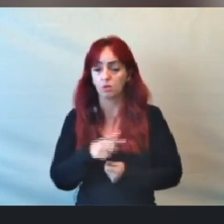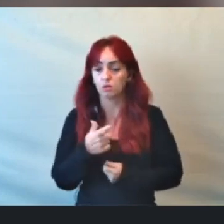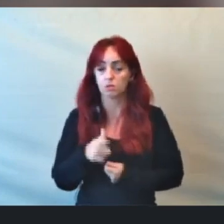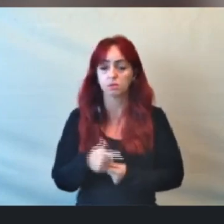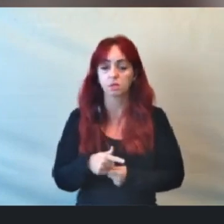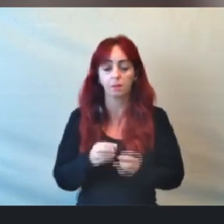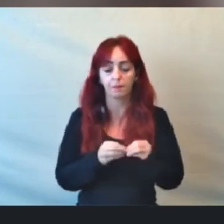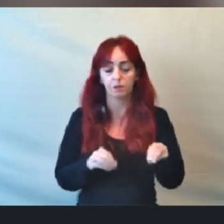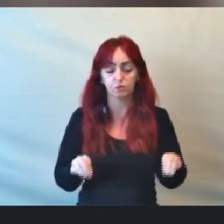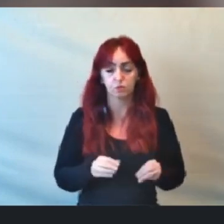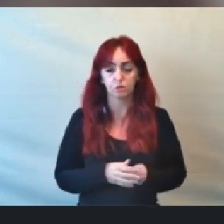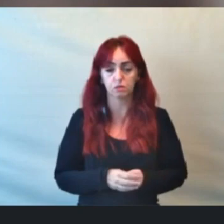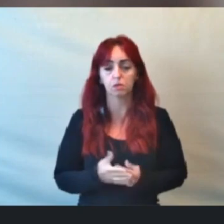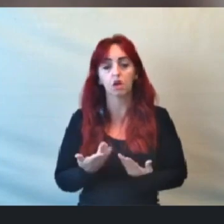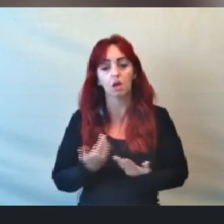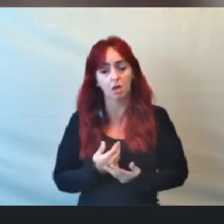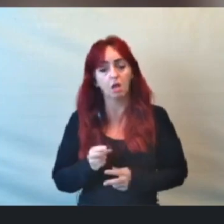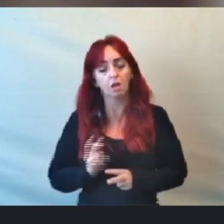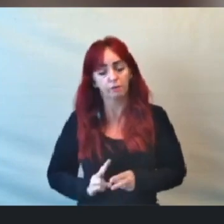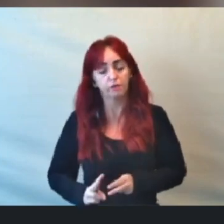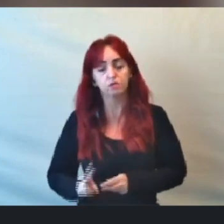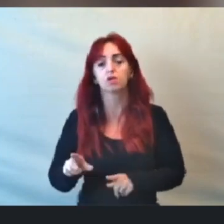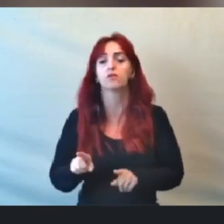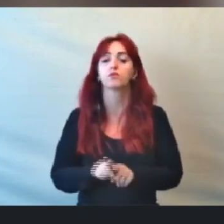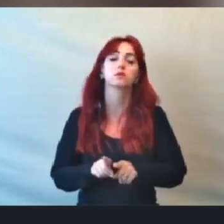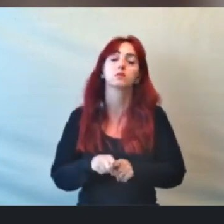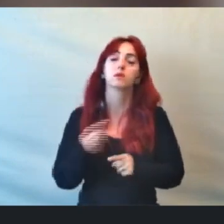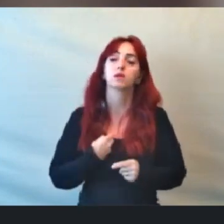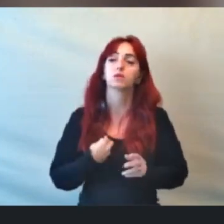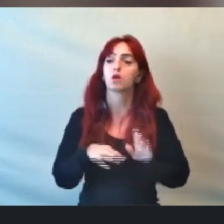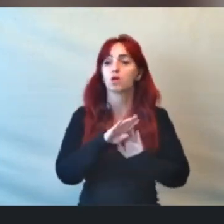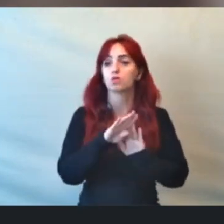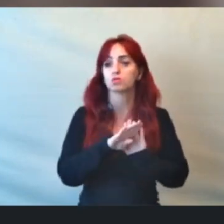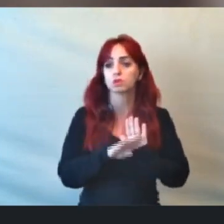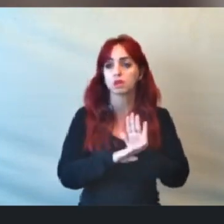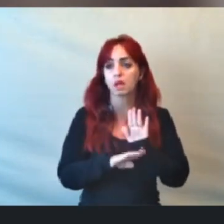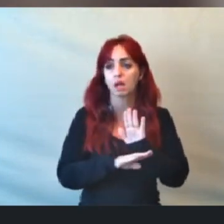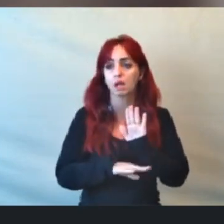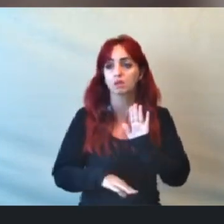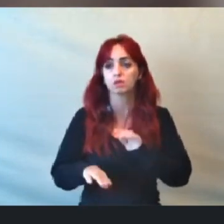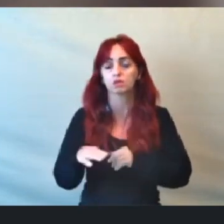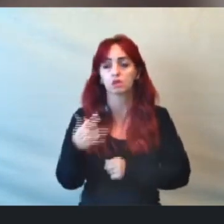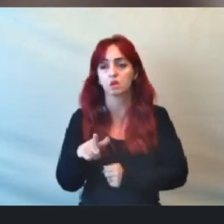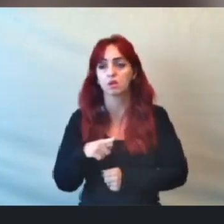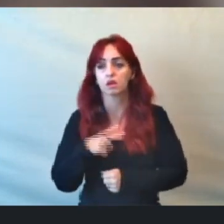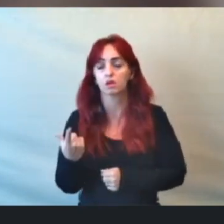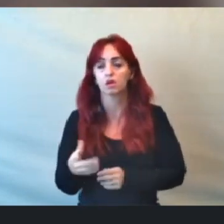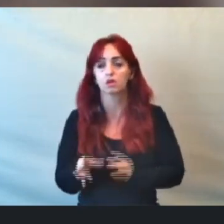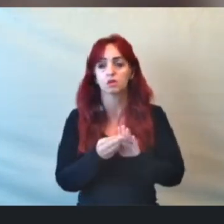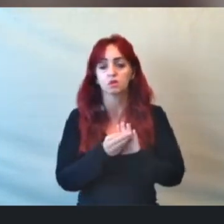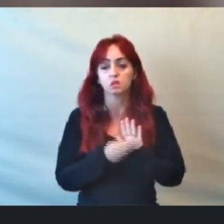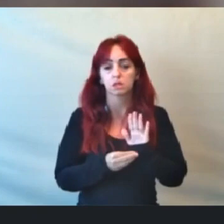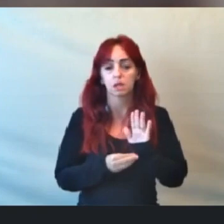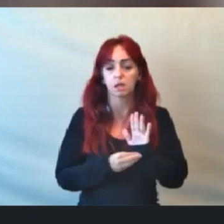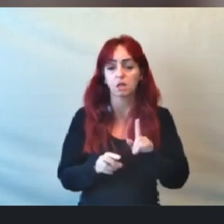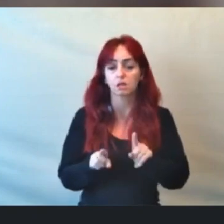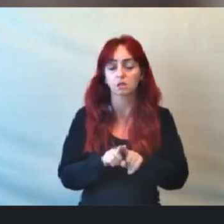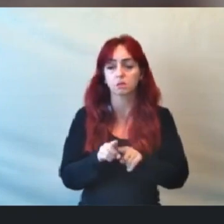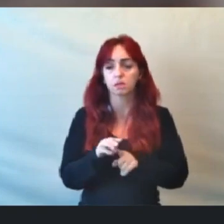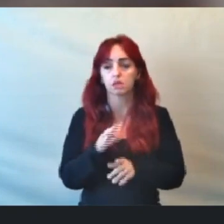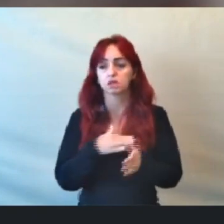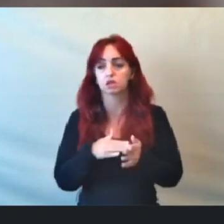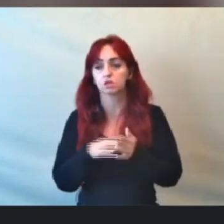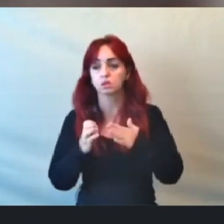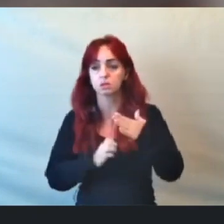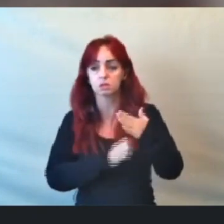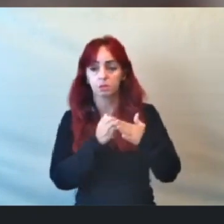né? Nossos dados, e não só nossos dados, os dados de todas as empresas que coletaram